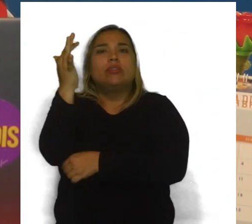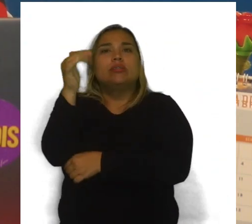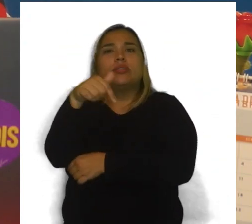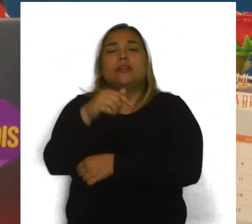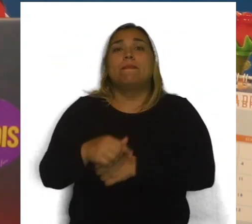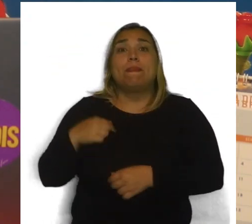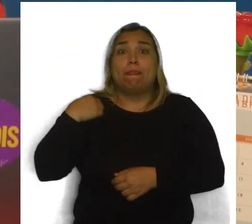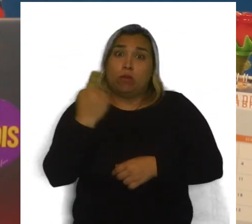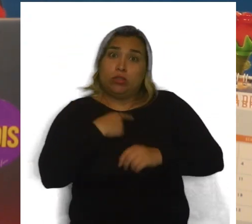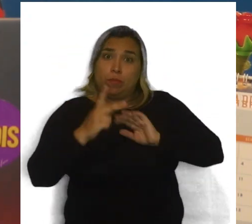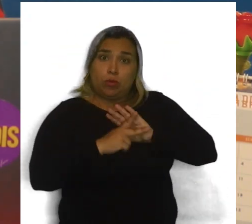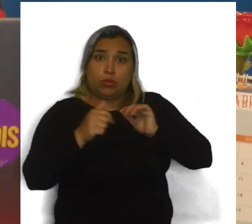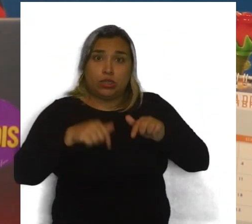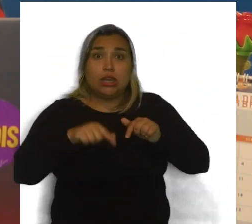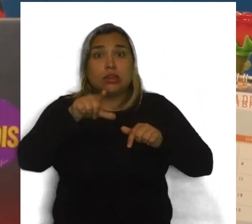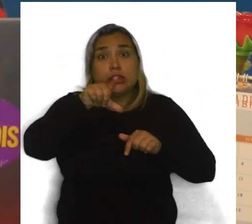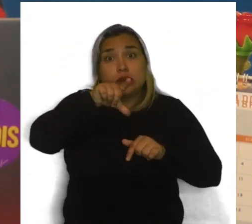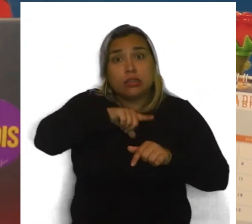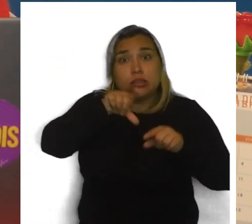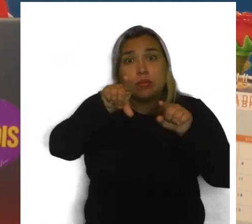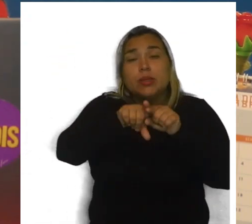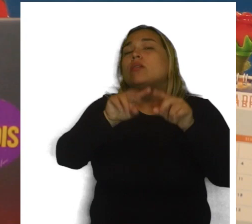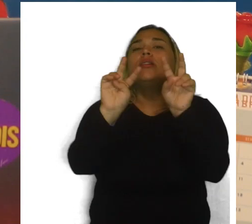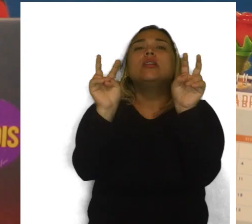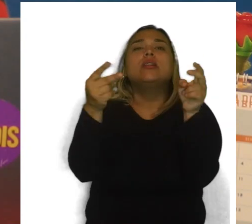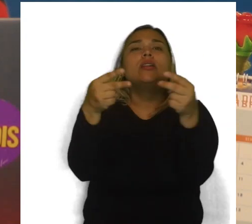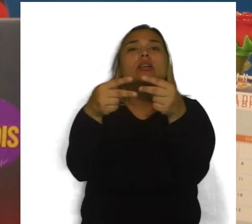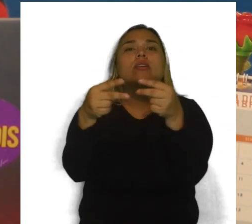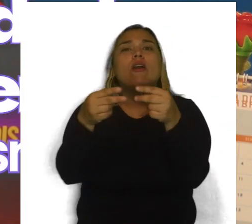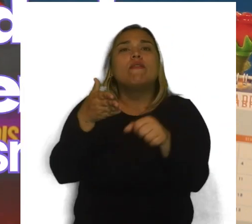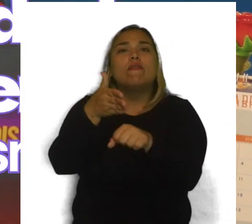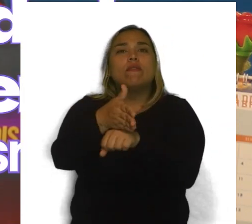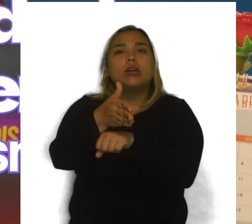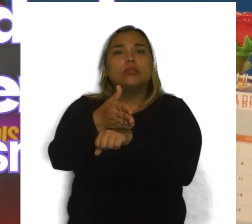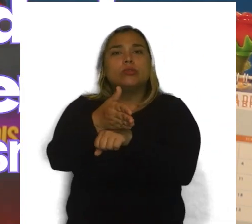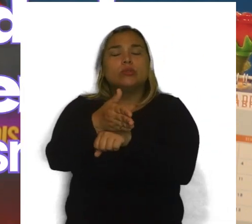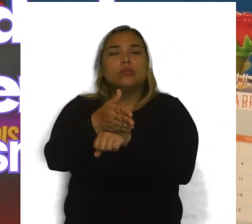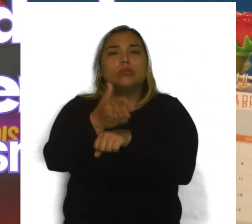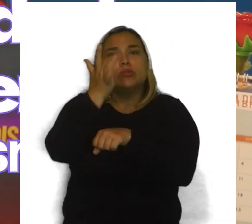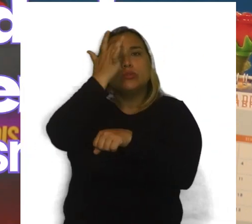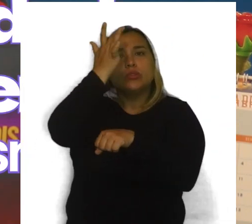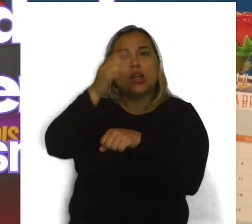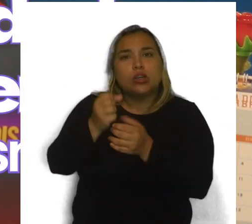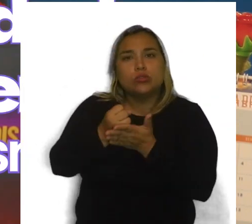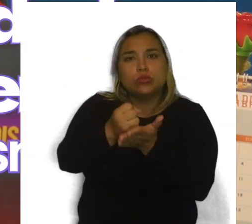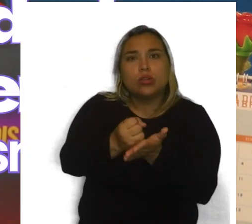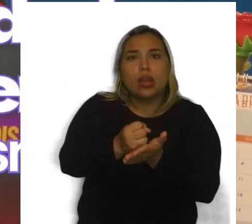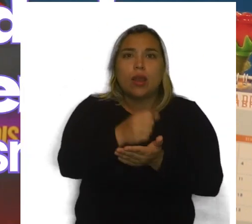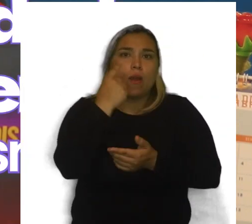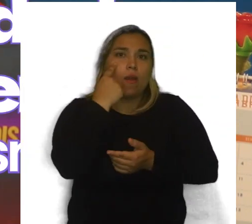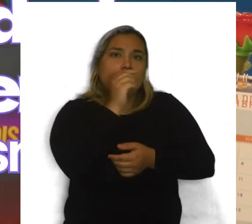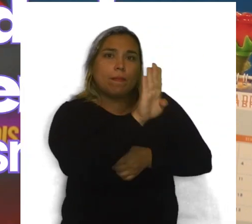da Enós criou um link encurtado para facilitar o acesso. Vai lá no